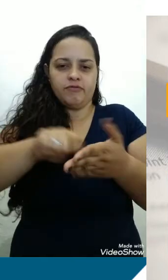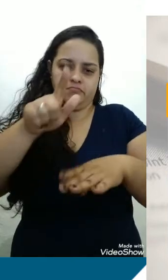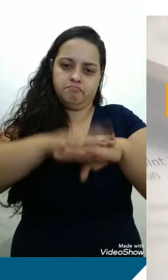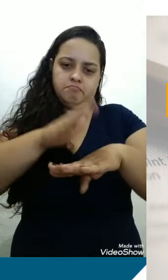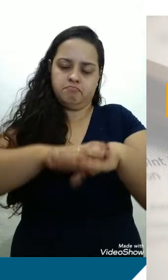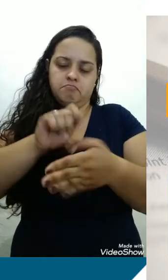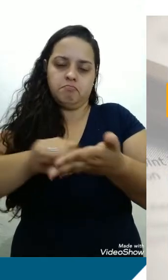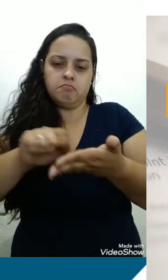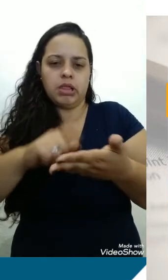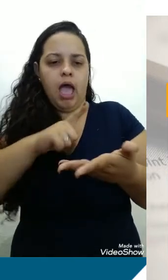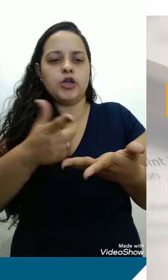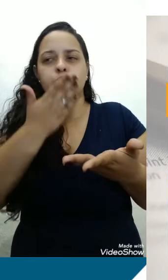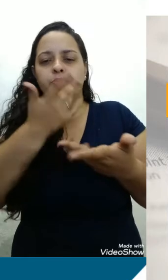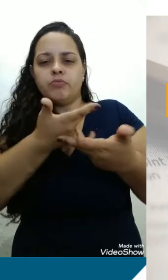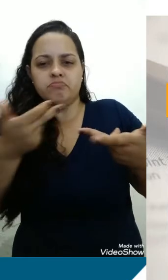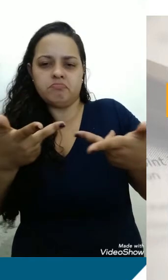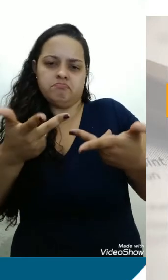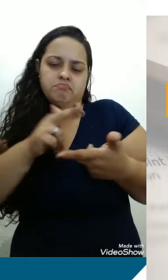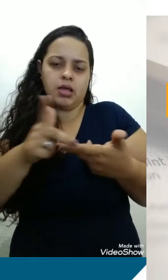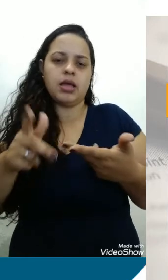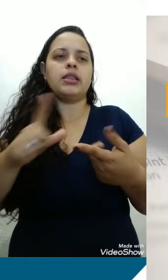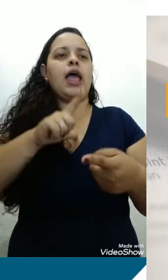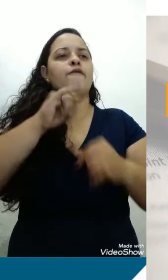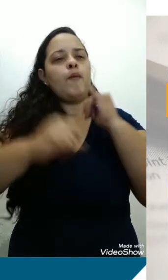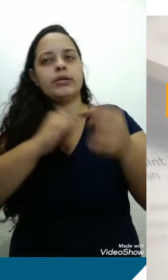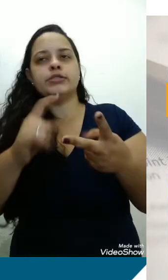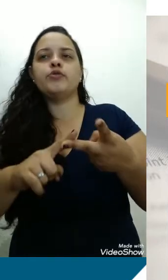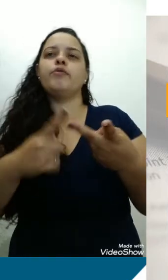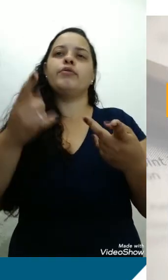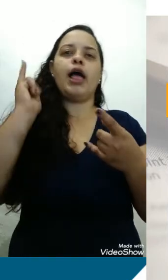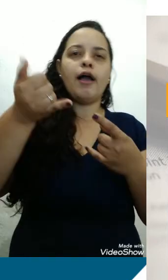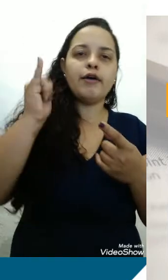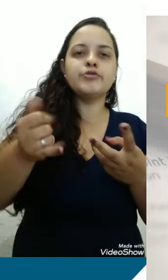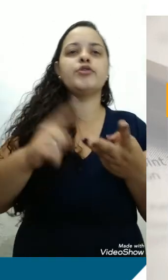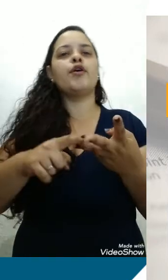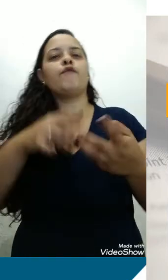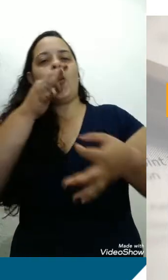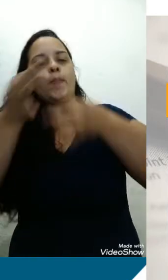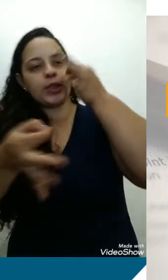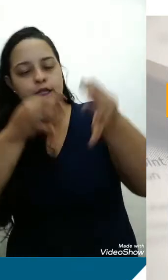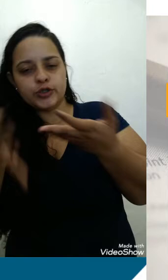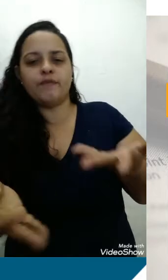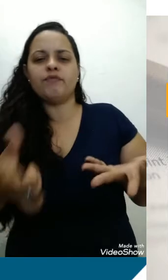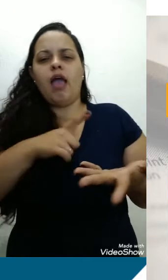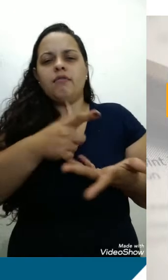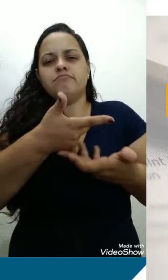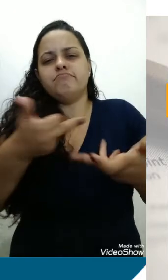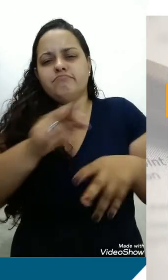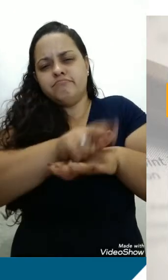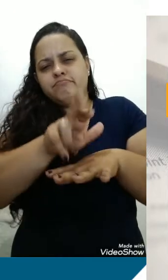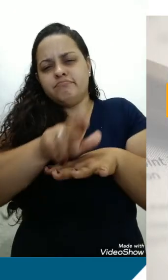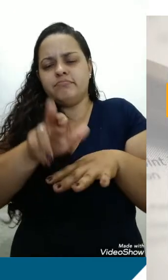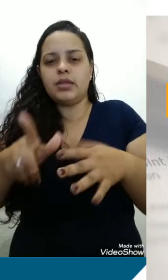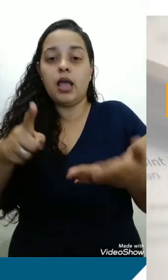texto. Então, nós temos diversos tipos textuais. Temos o informativo, o narrativo, o dissertativo, o argumentativo, entre